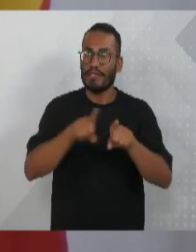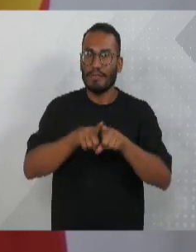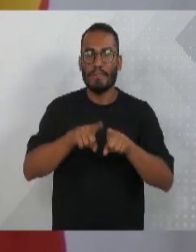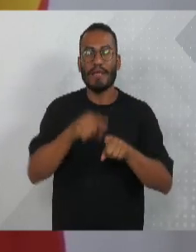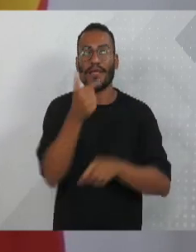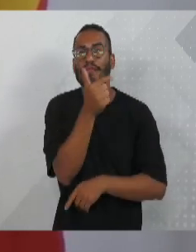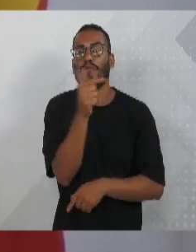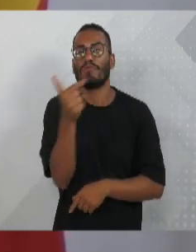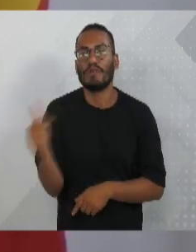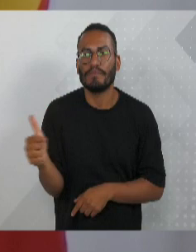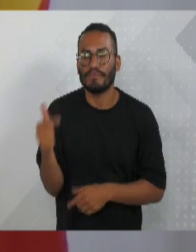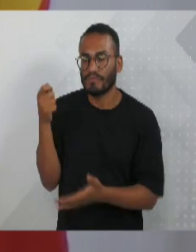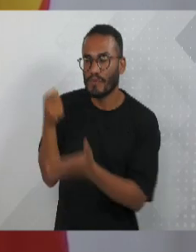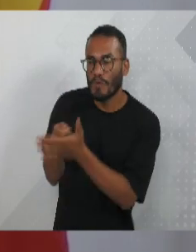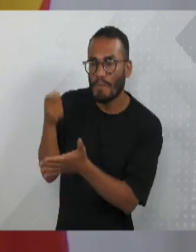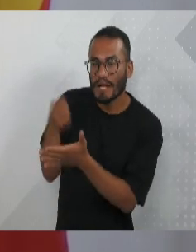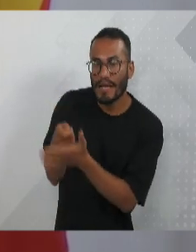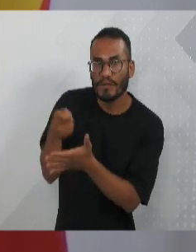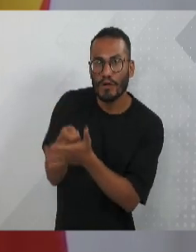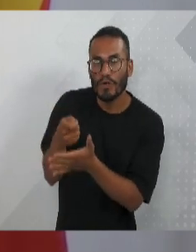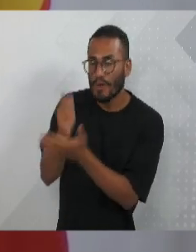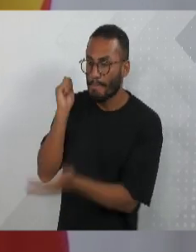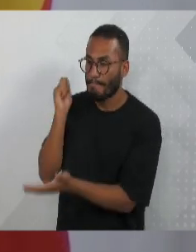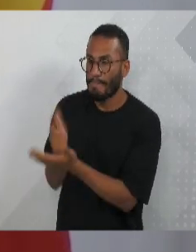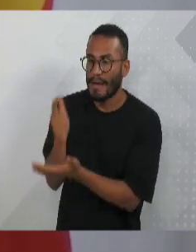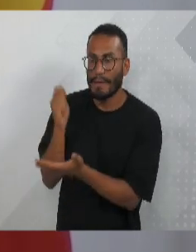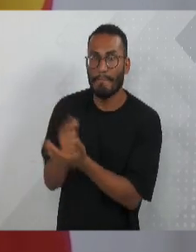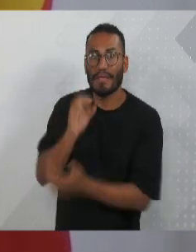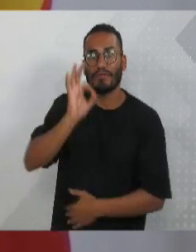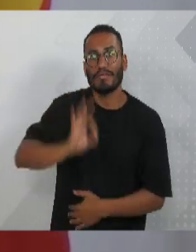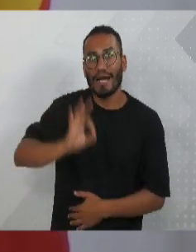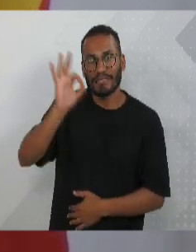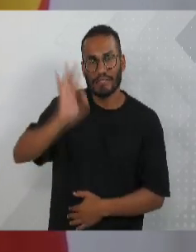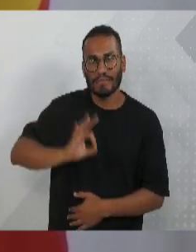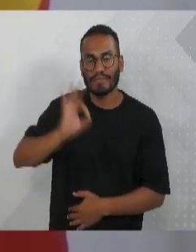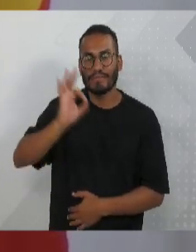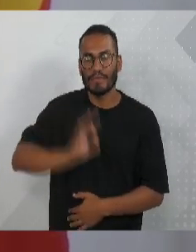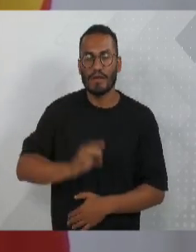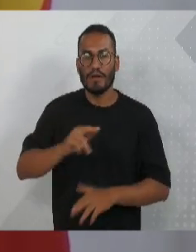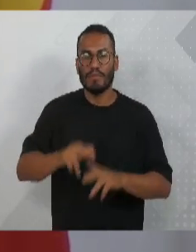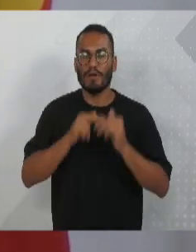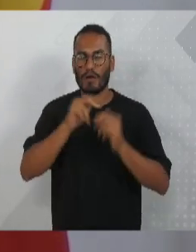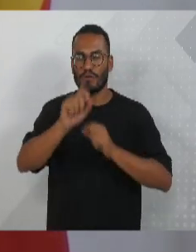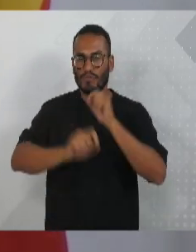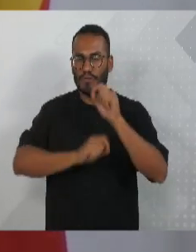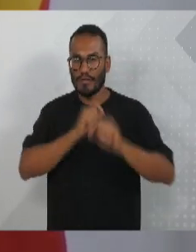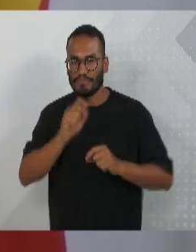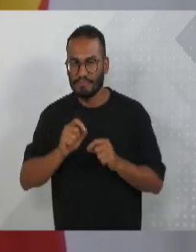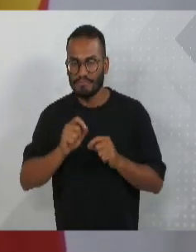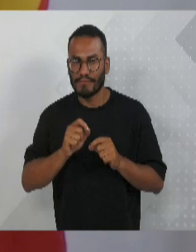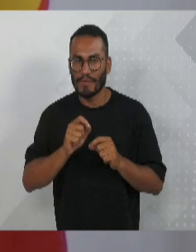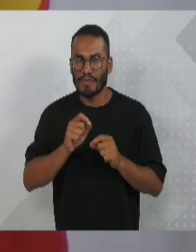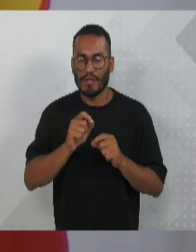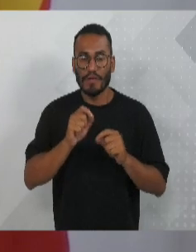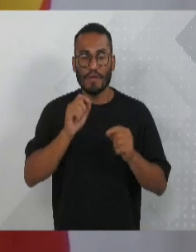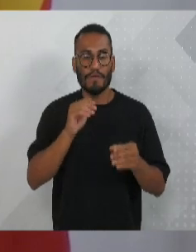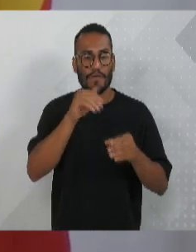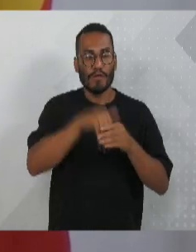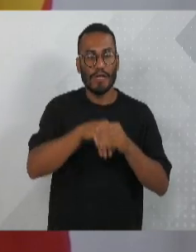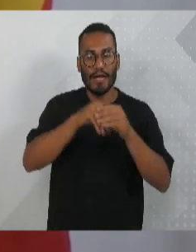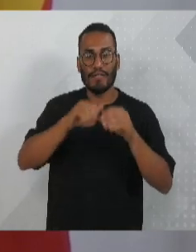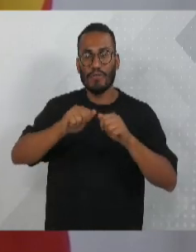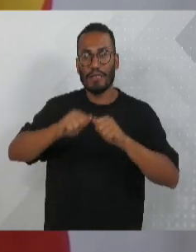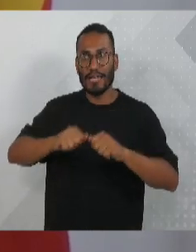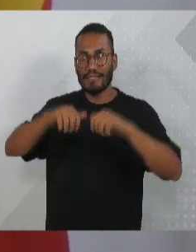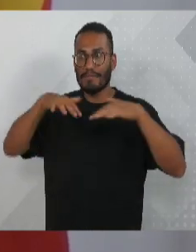não há obrigatoriedade no pagamento da taxa, justamente porque seria votada em